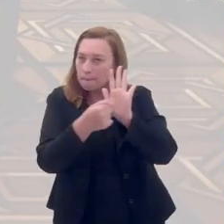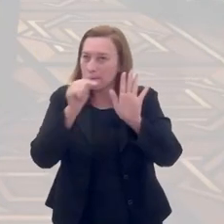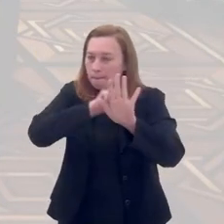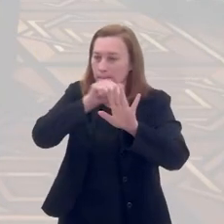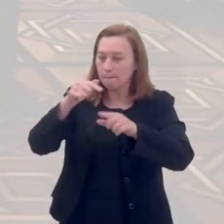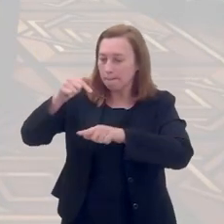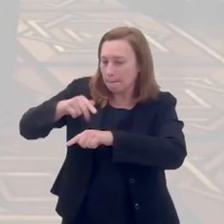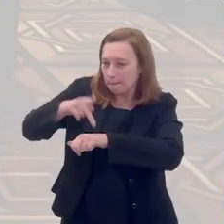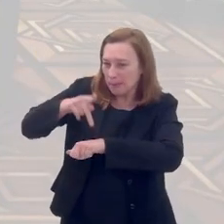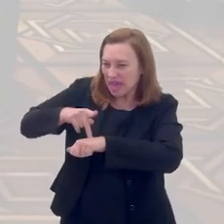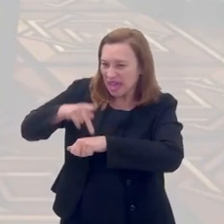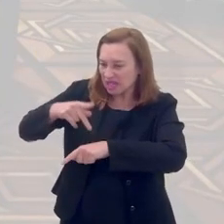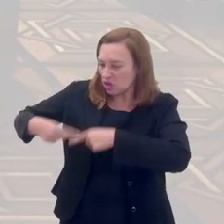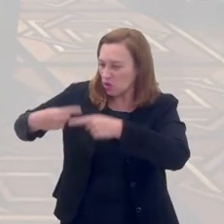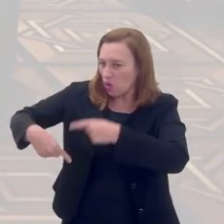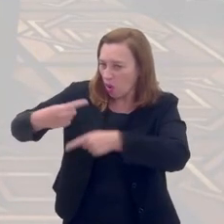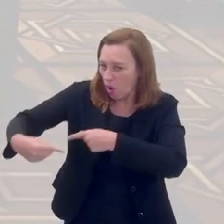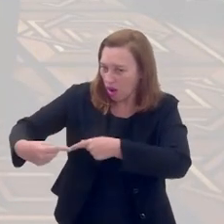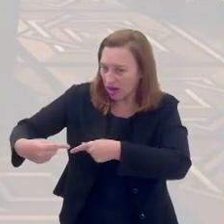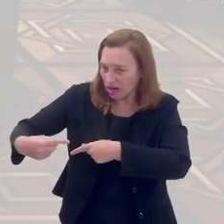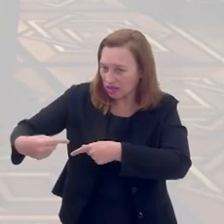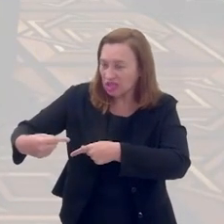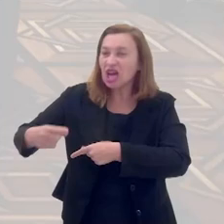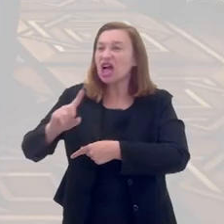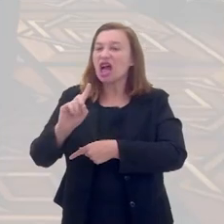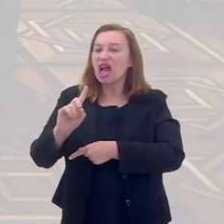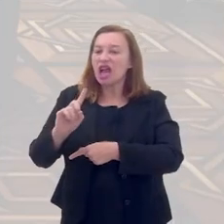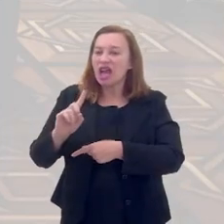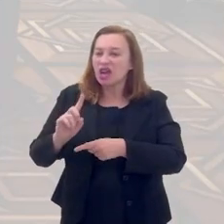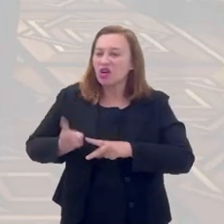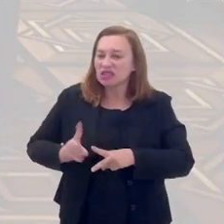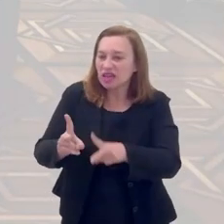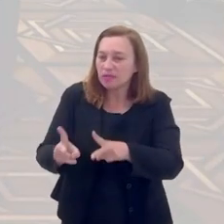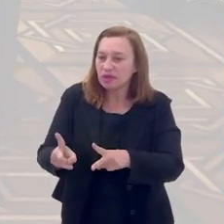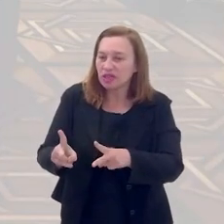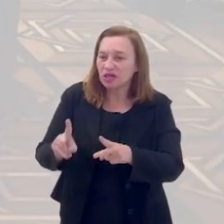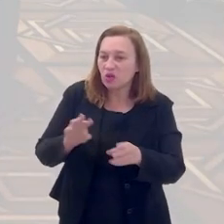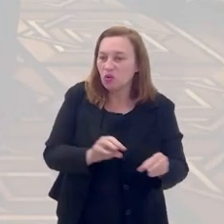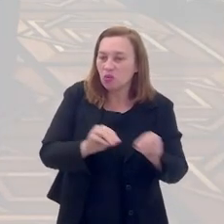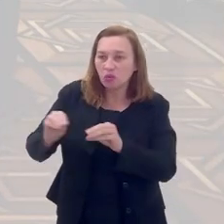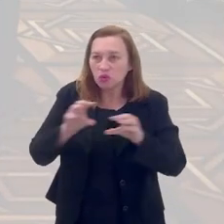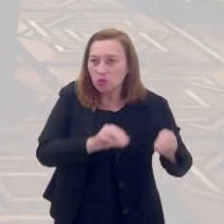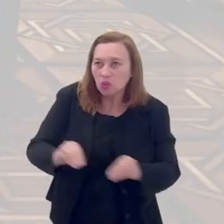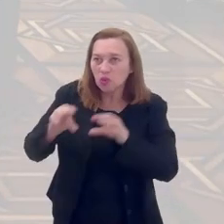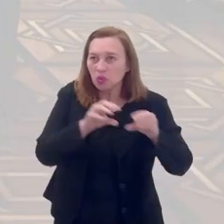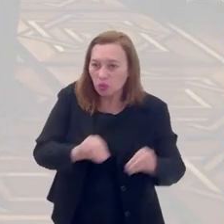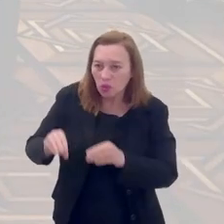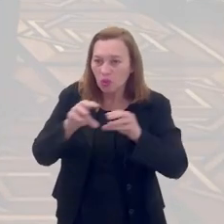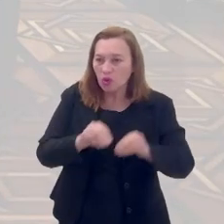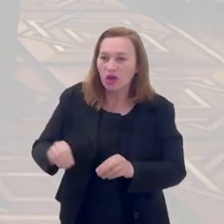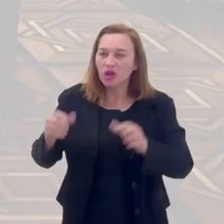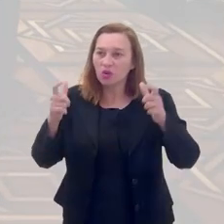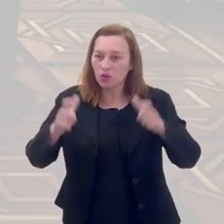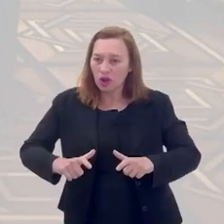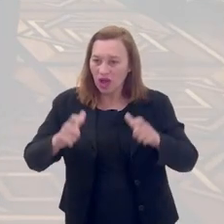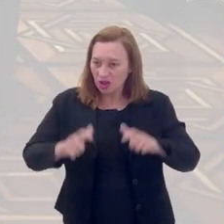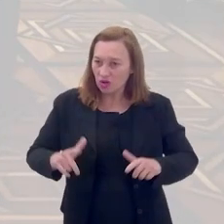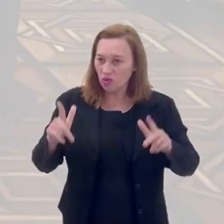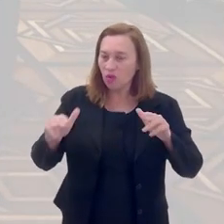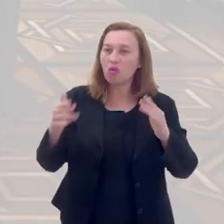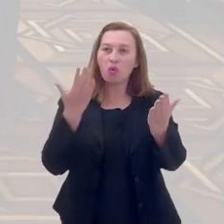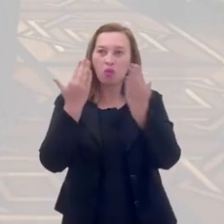seja consistente do seu querer e aí tudo vai dar certo louvor o som no ar segura aí